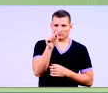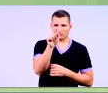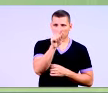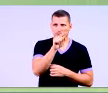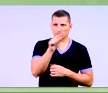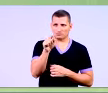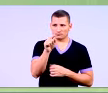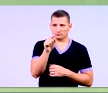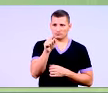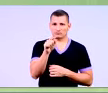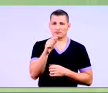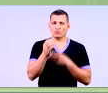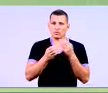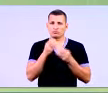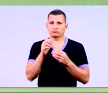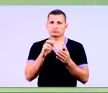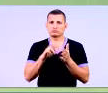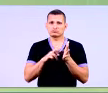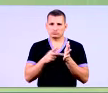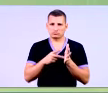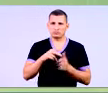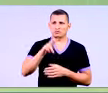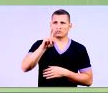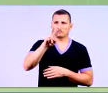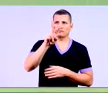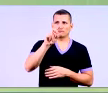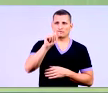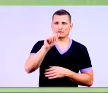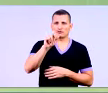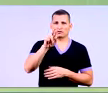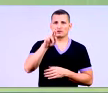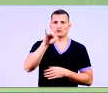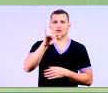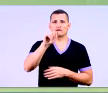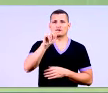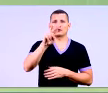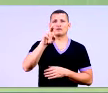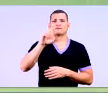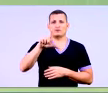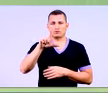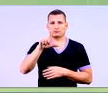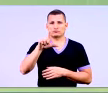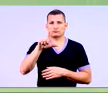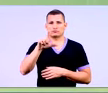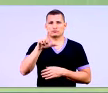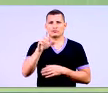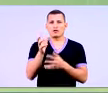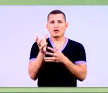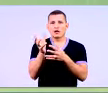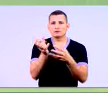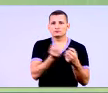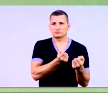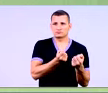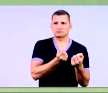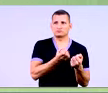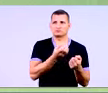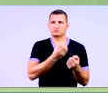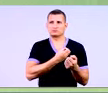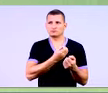da seguinte maneira variável recebe valor então